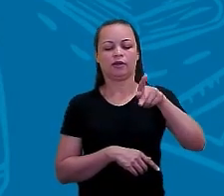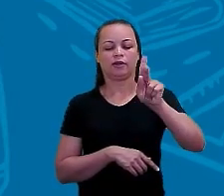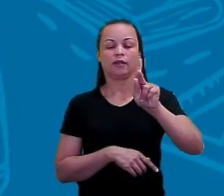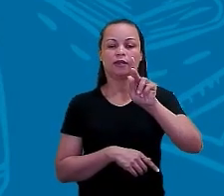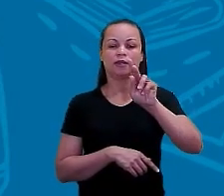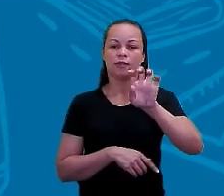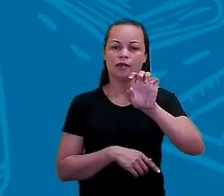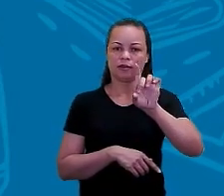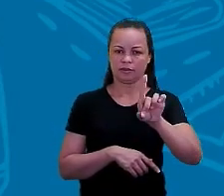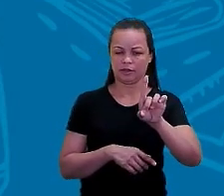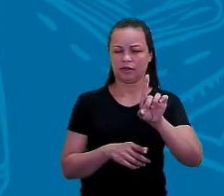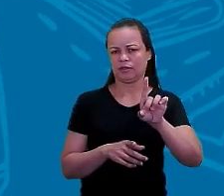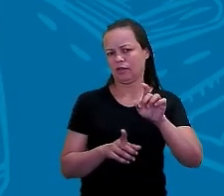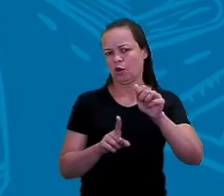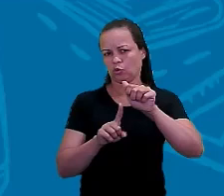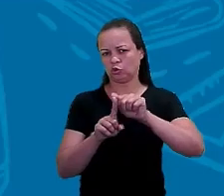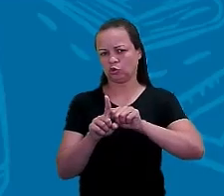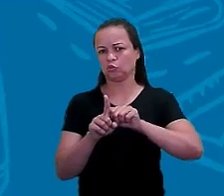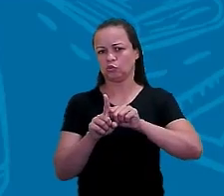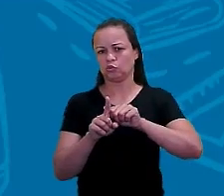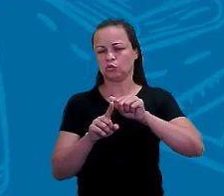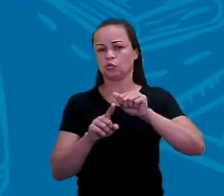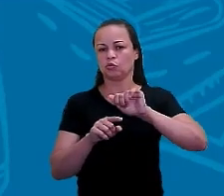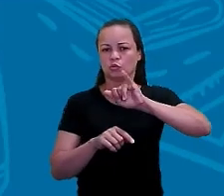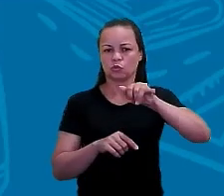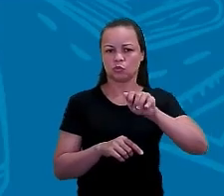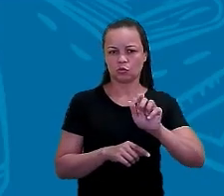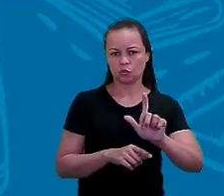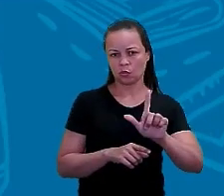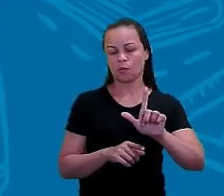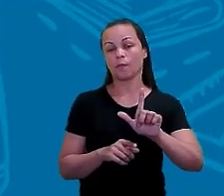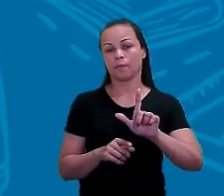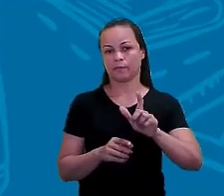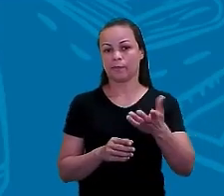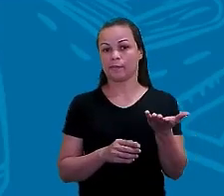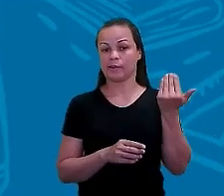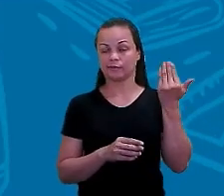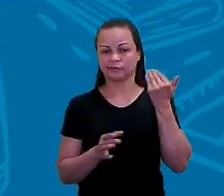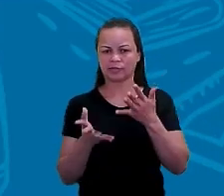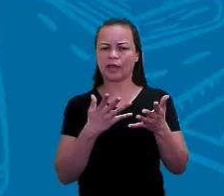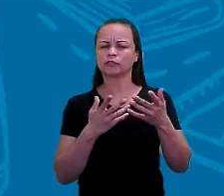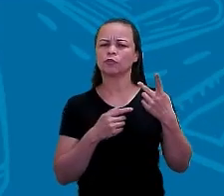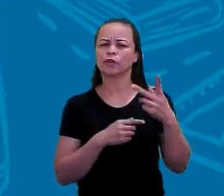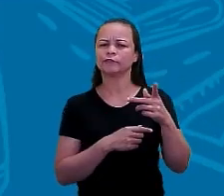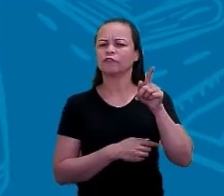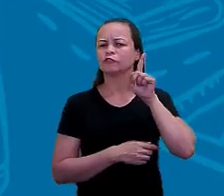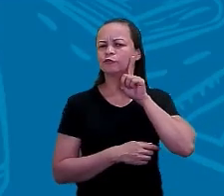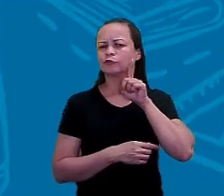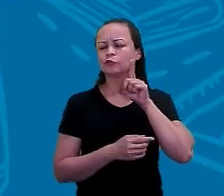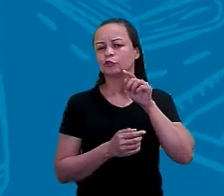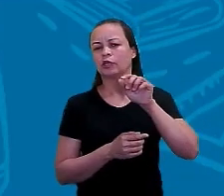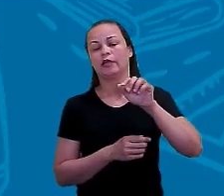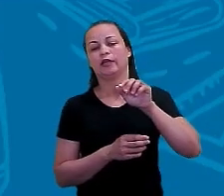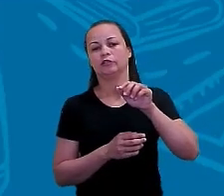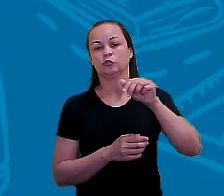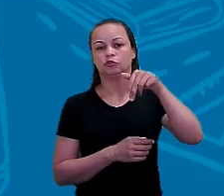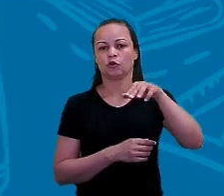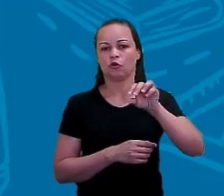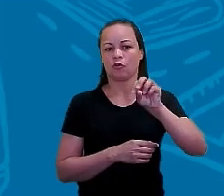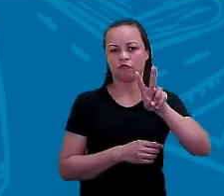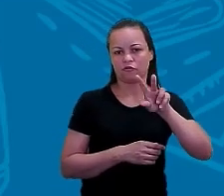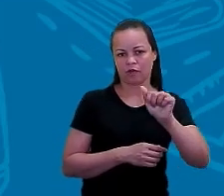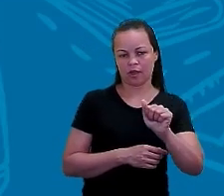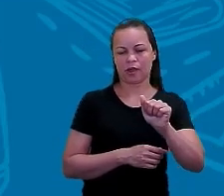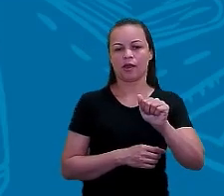passado, né, ele estava em Nova York. Porém, tem umas palavrinhas aí destacadas e elas são muito parecidas. Eu tenho